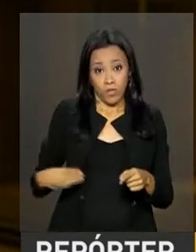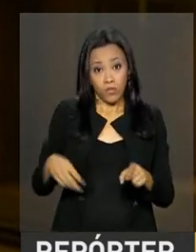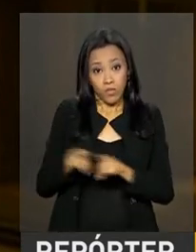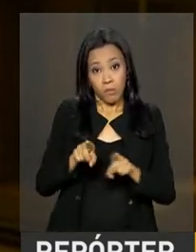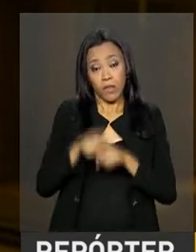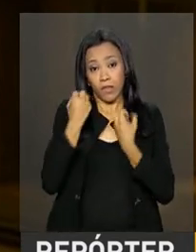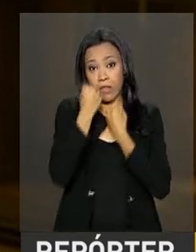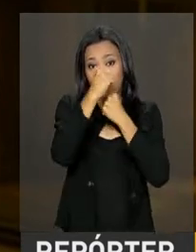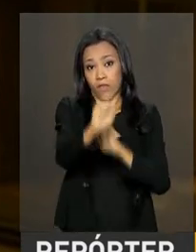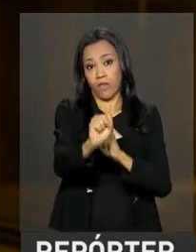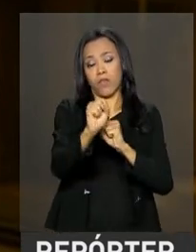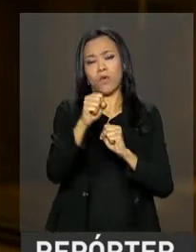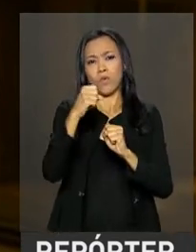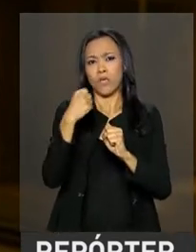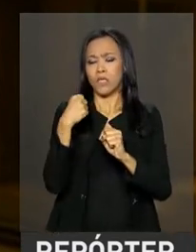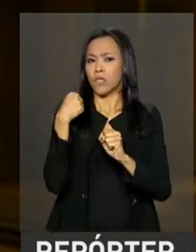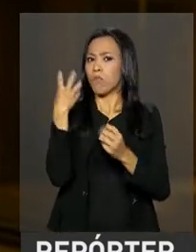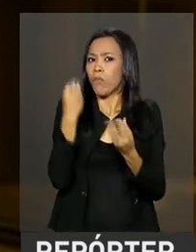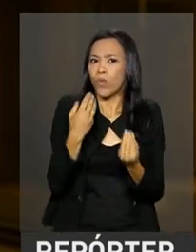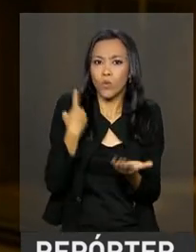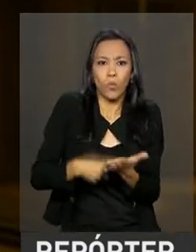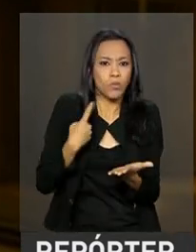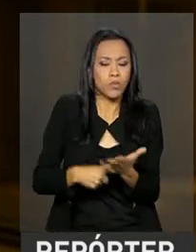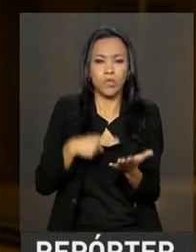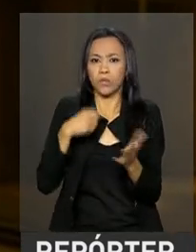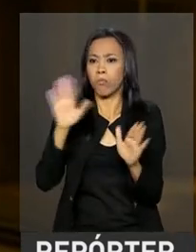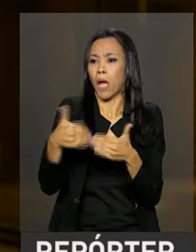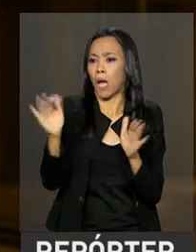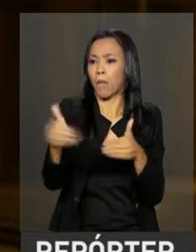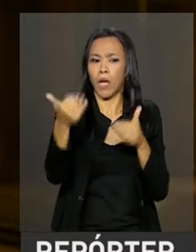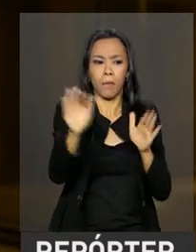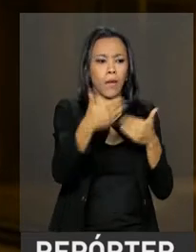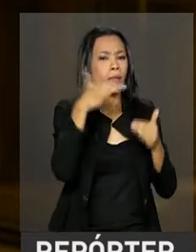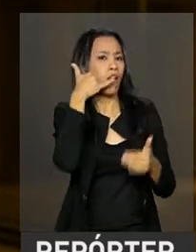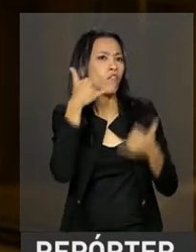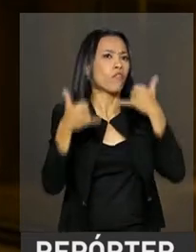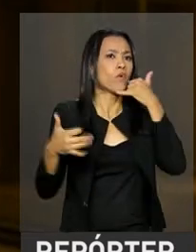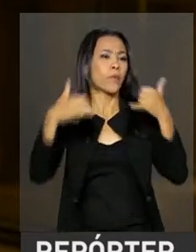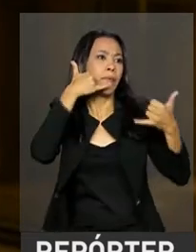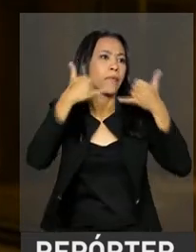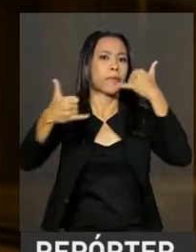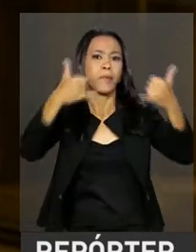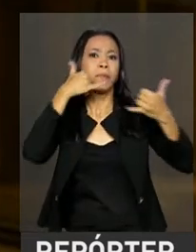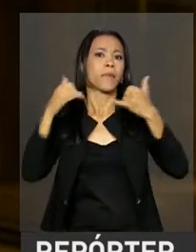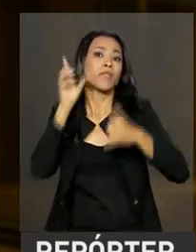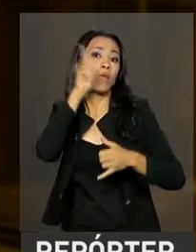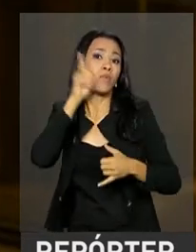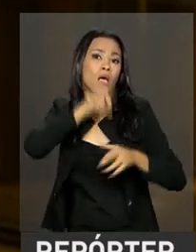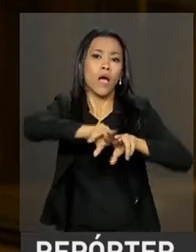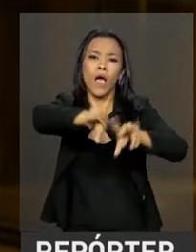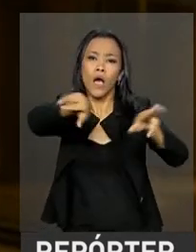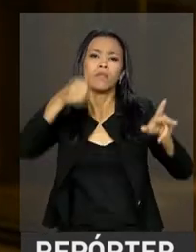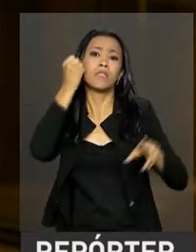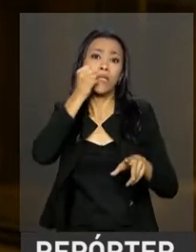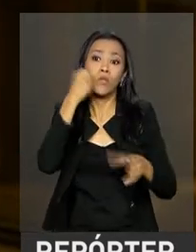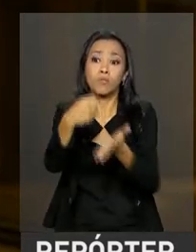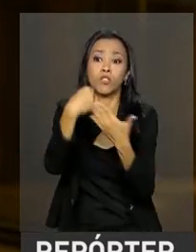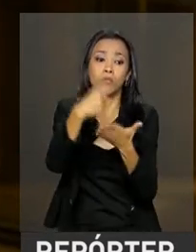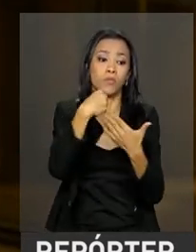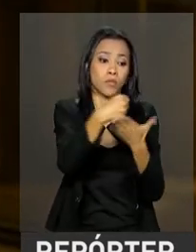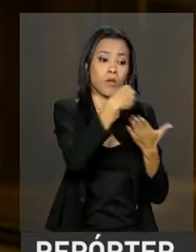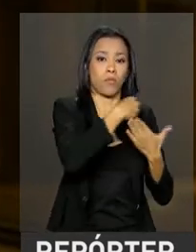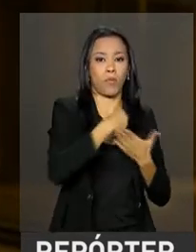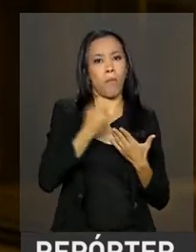mantendo uma intensa agenda parlamentar com reuniões e conversas telefônicas para conseguir o apoio de deputados e senadores para